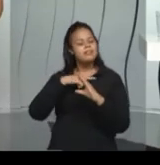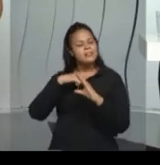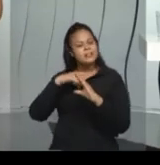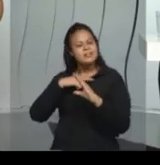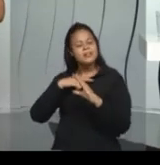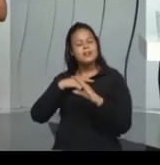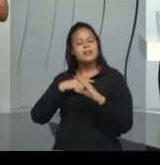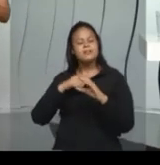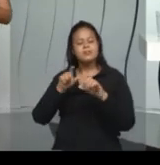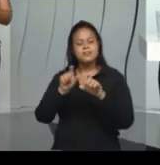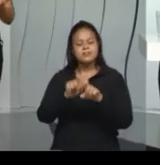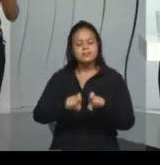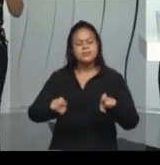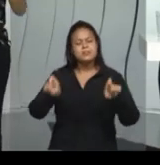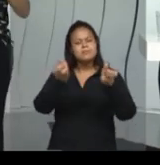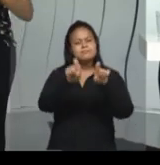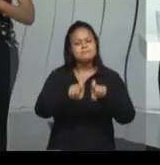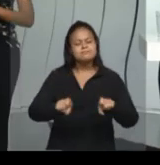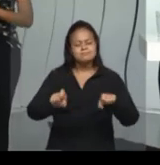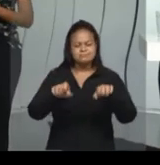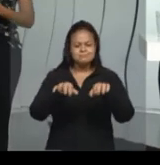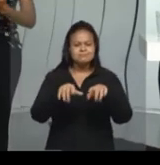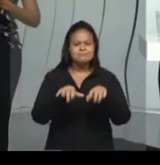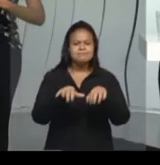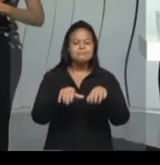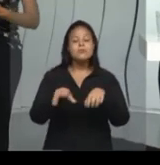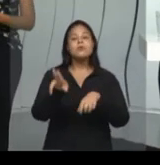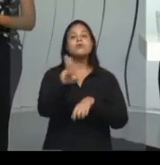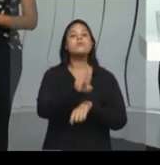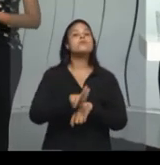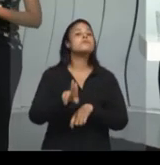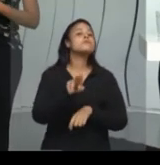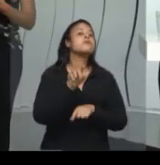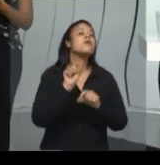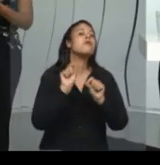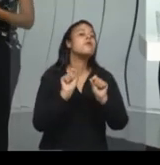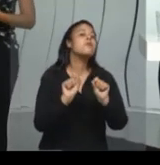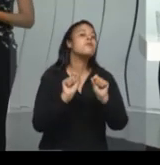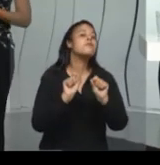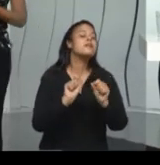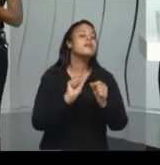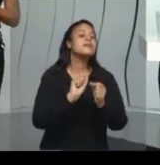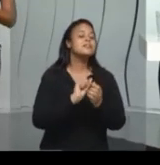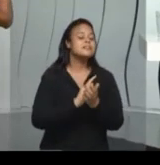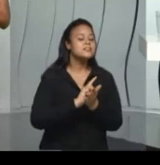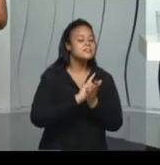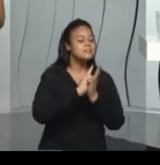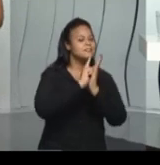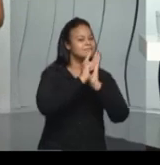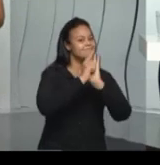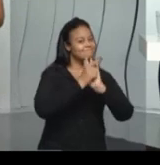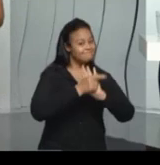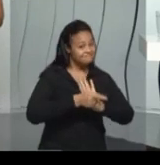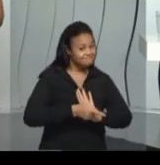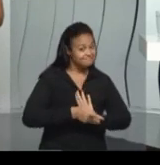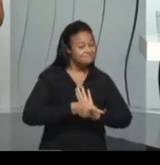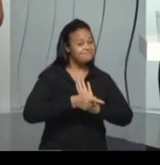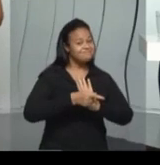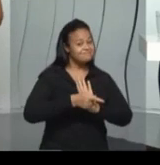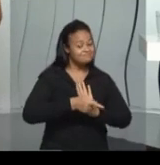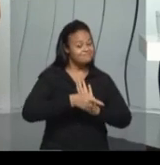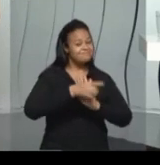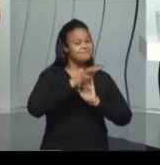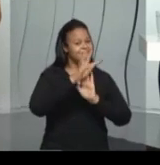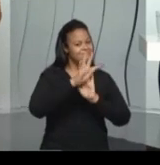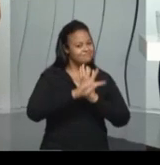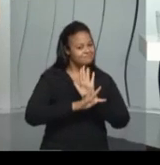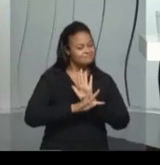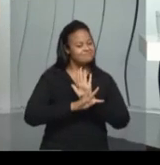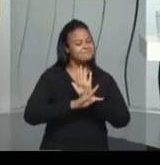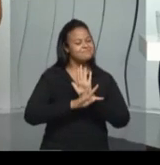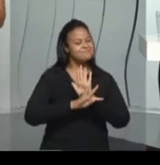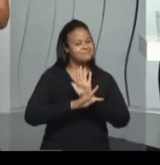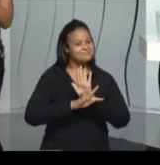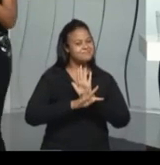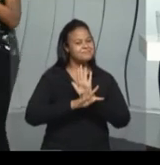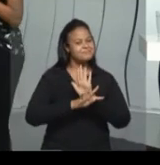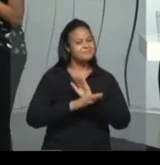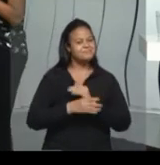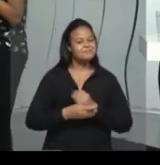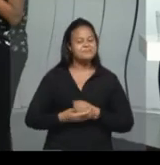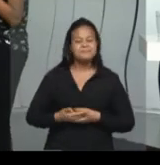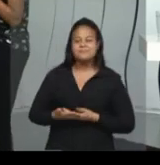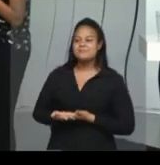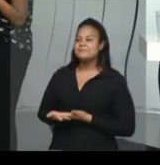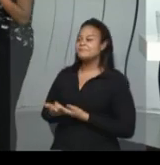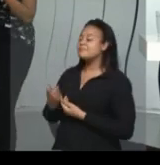suporte do computador e tal, você usou, você fez uso de uma outra situação. Então,